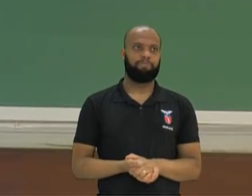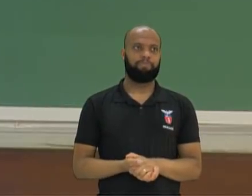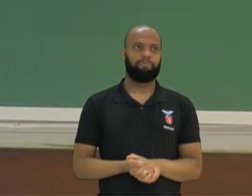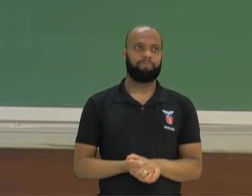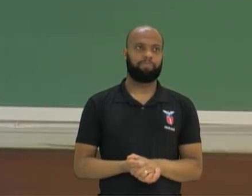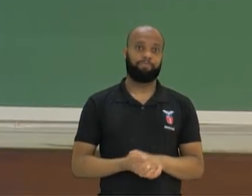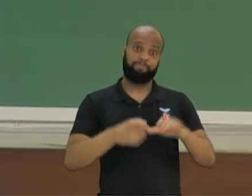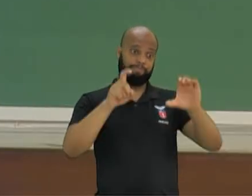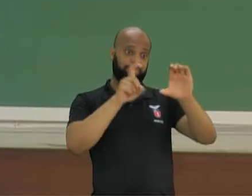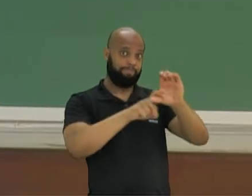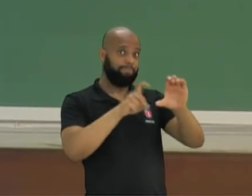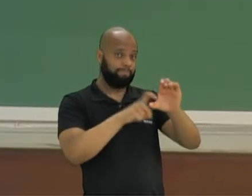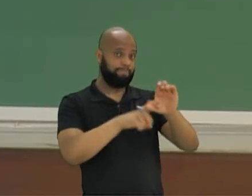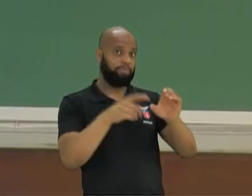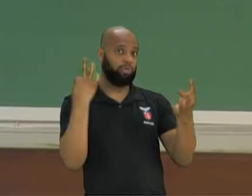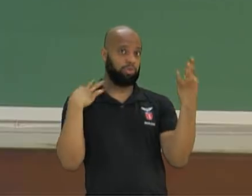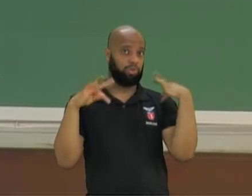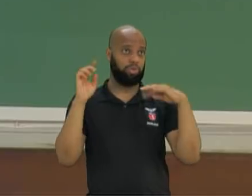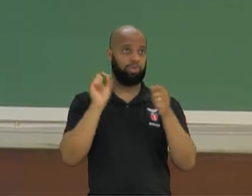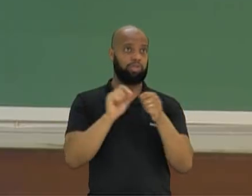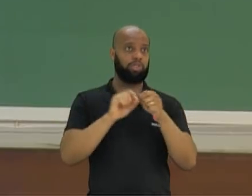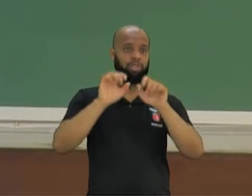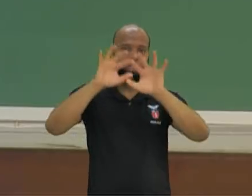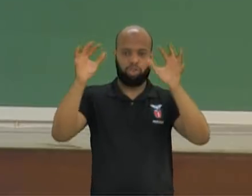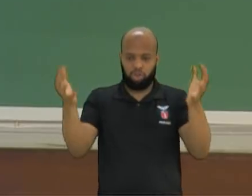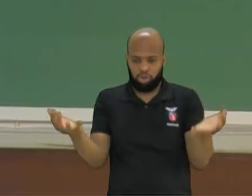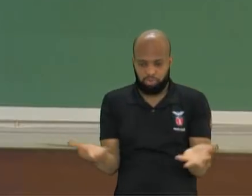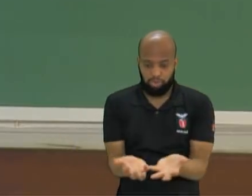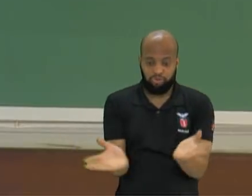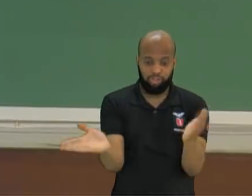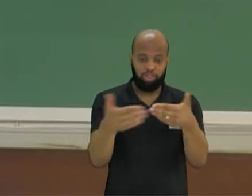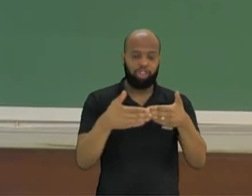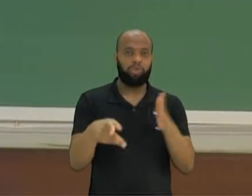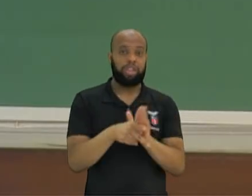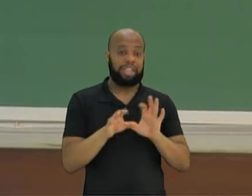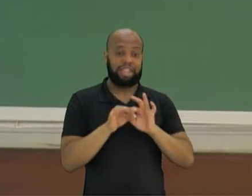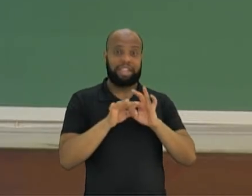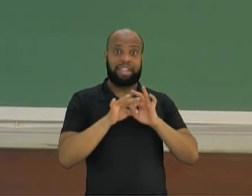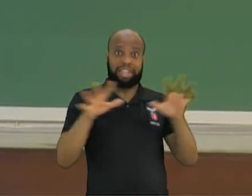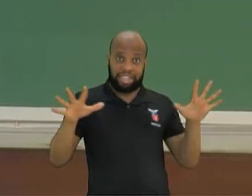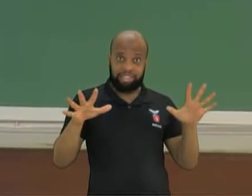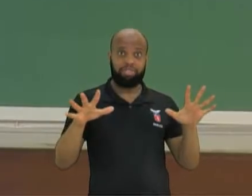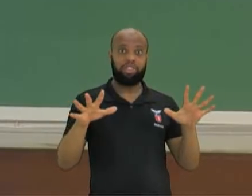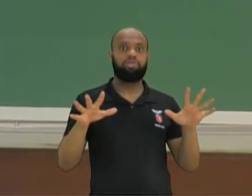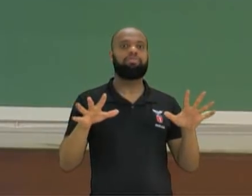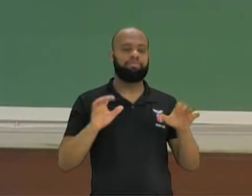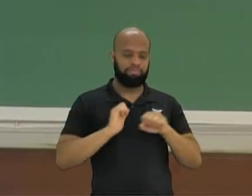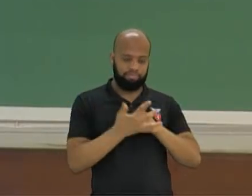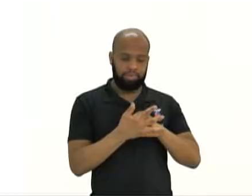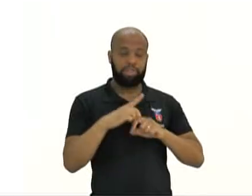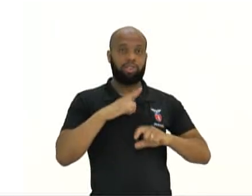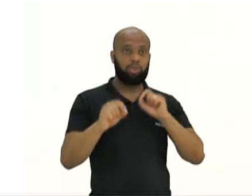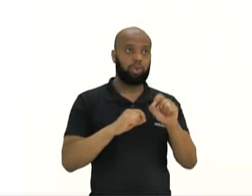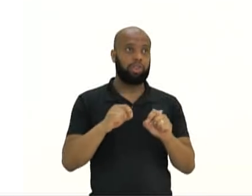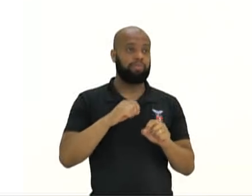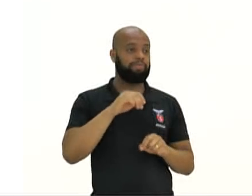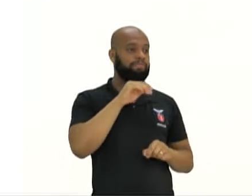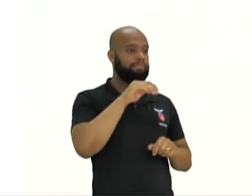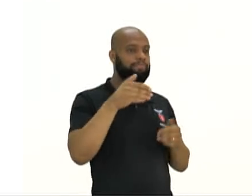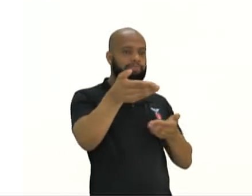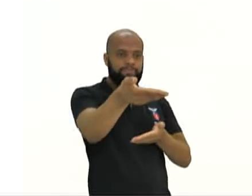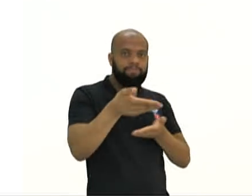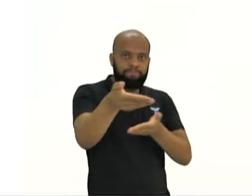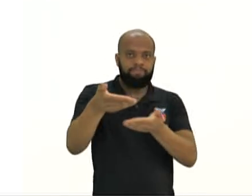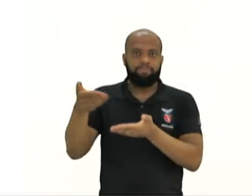Eles dependem muito do turismo e vão criar uma bolha livre do coronavírus. O que eles vão fazer? Trazer os turistas da Austrália e Nova Zelândia, que são